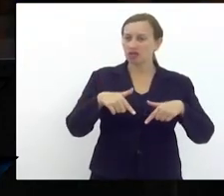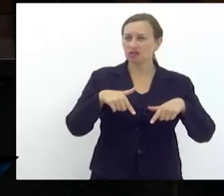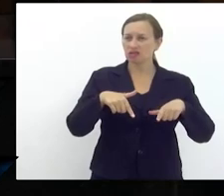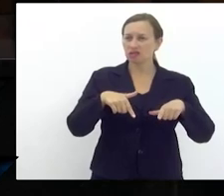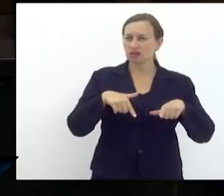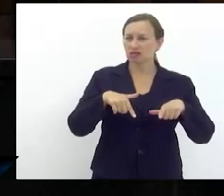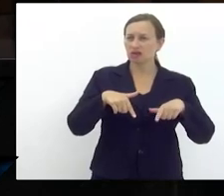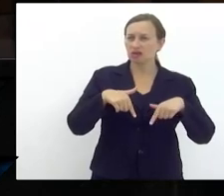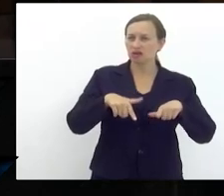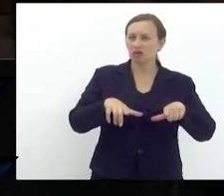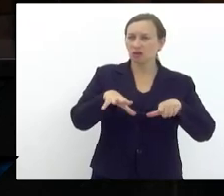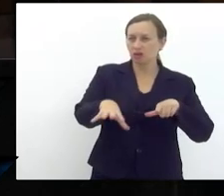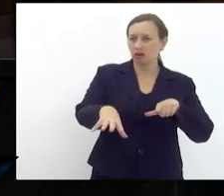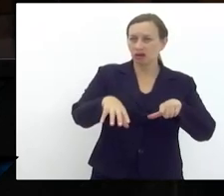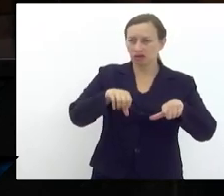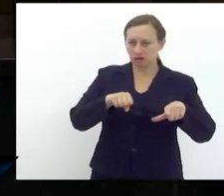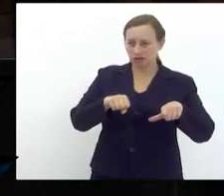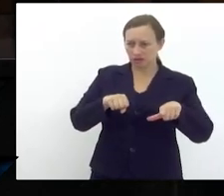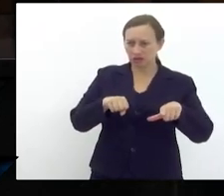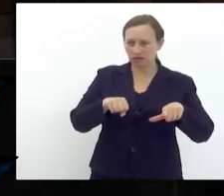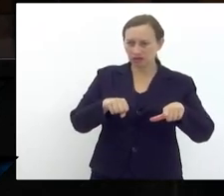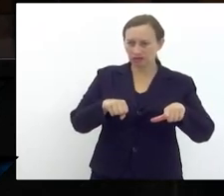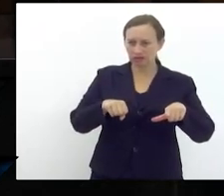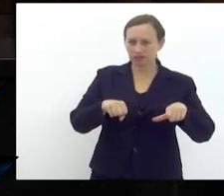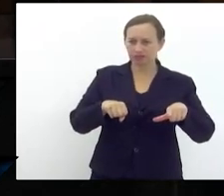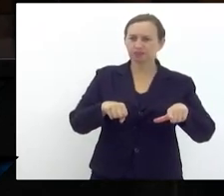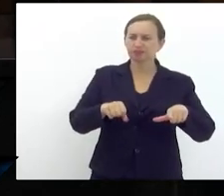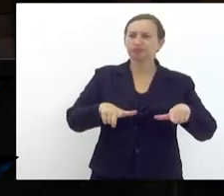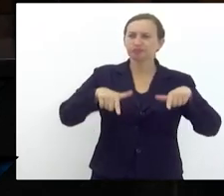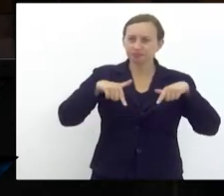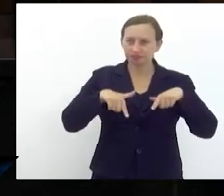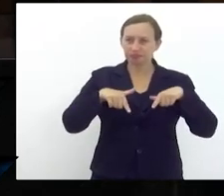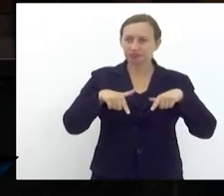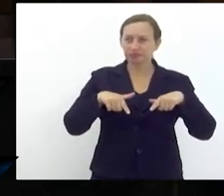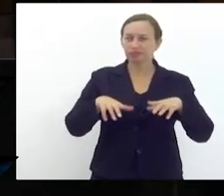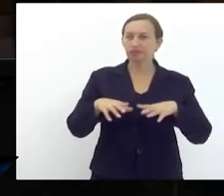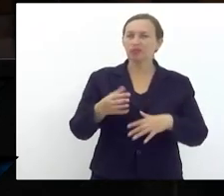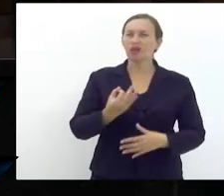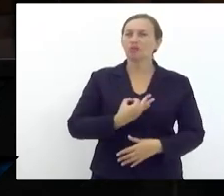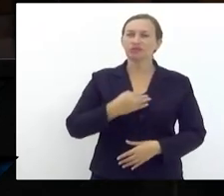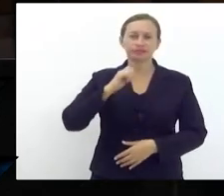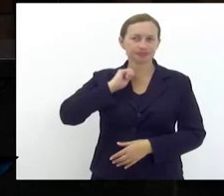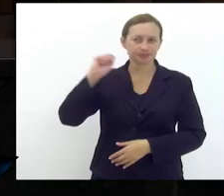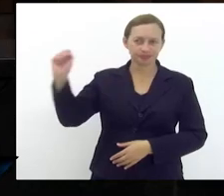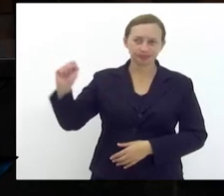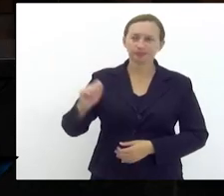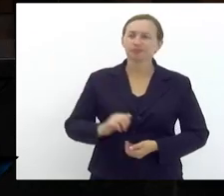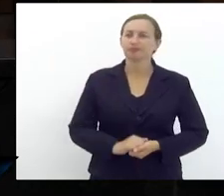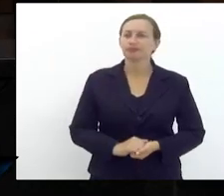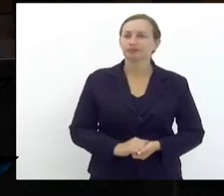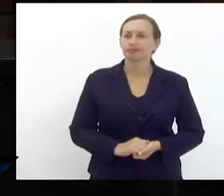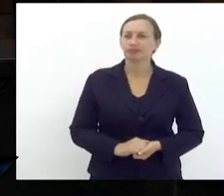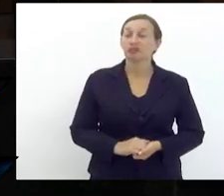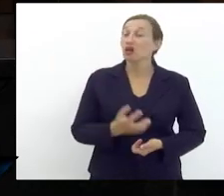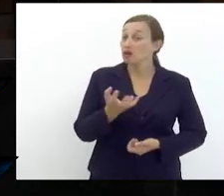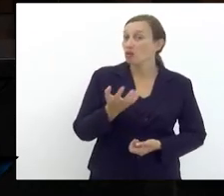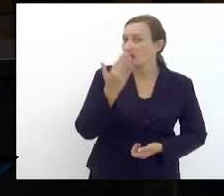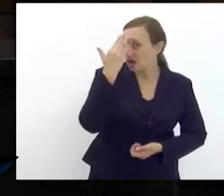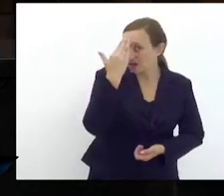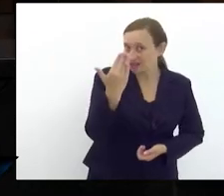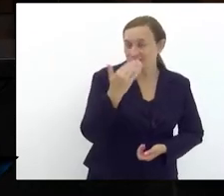deputado federal Antônio de Paula concedendo a ele a medalha Tiradentes e eu quero